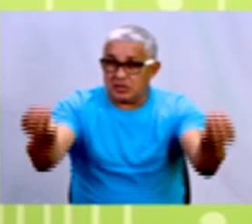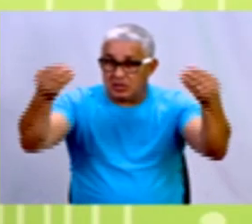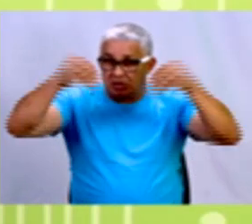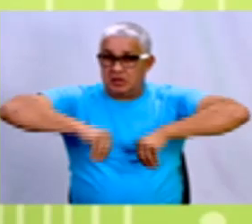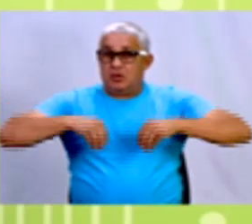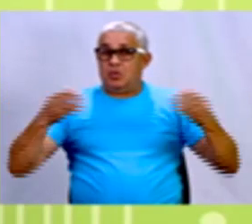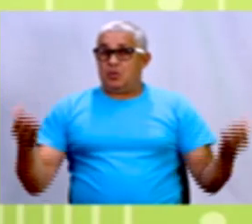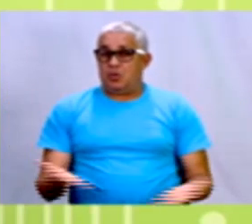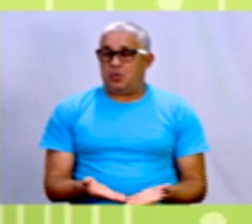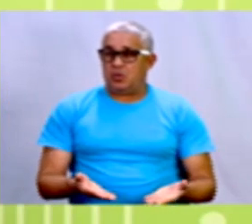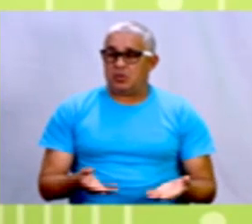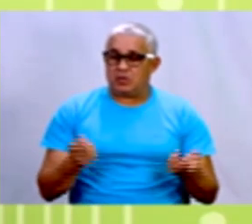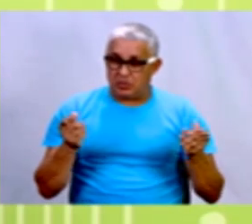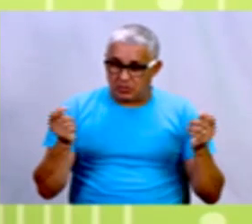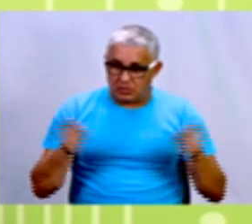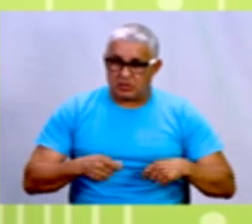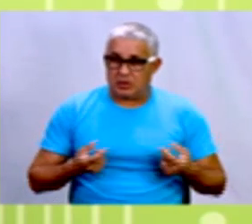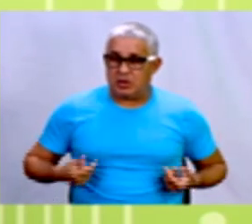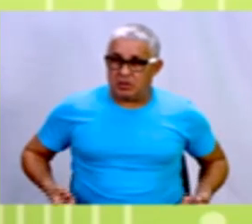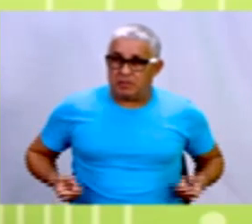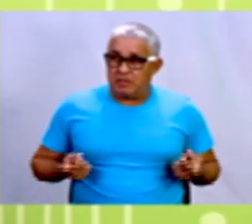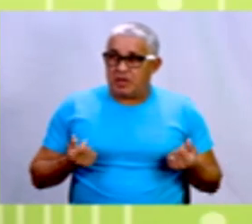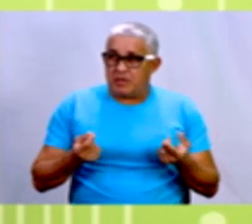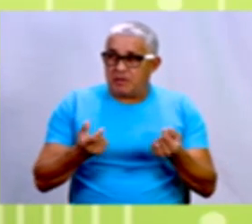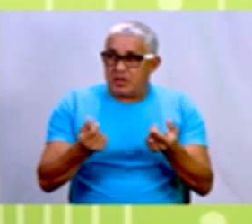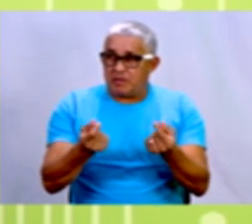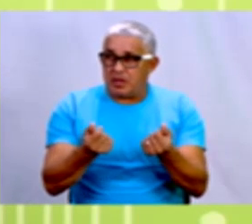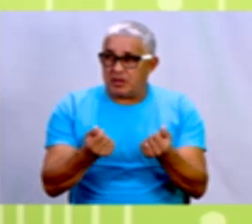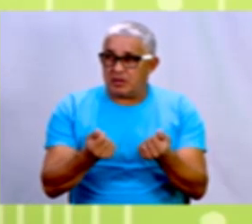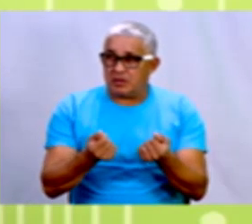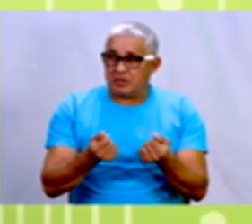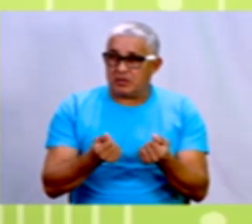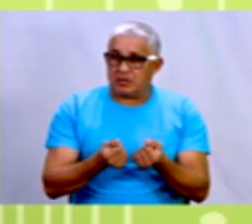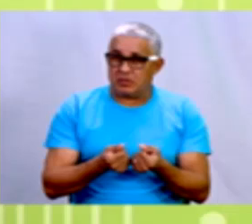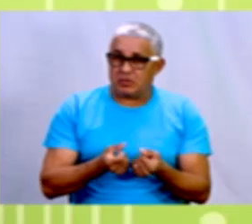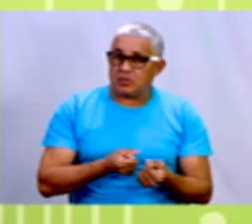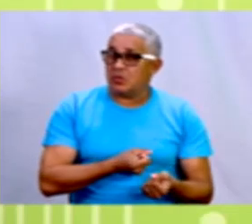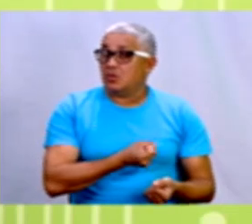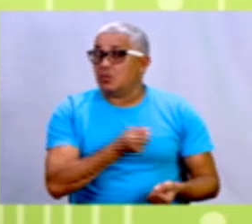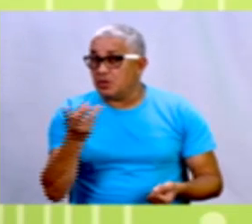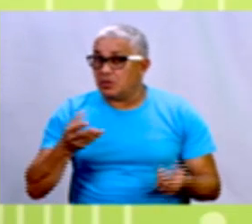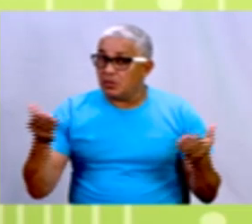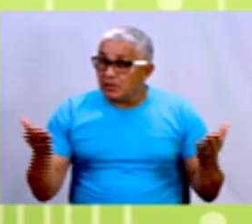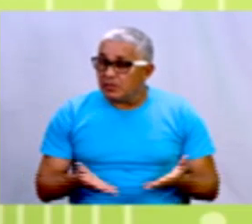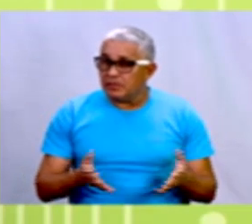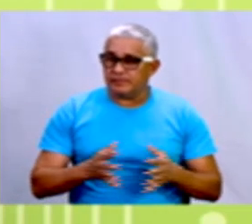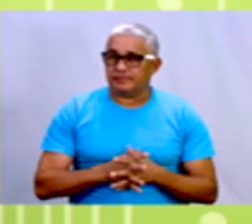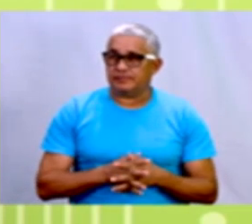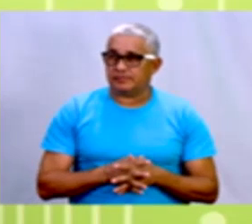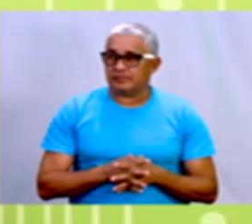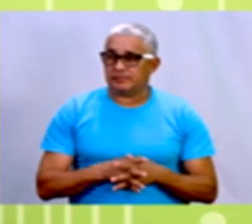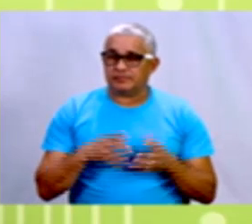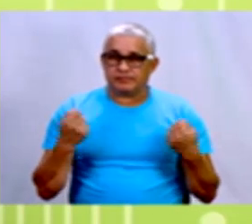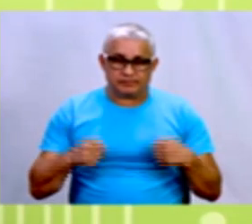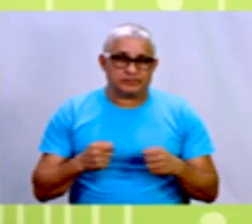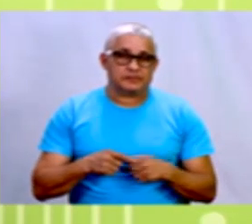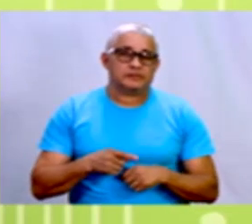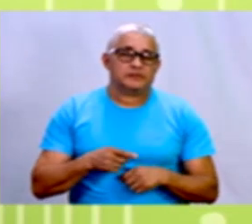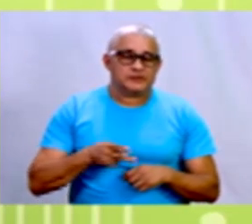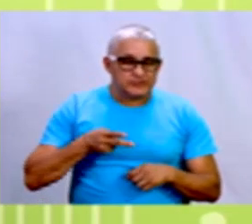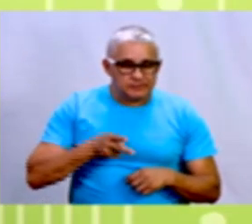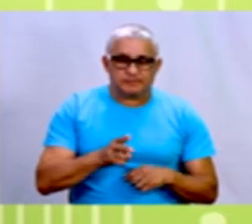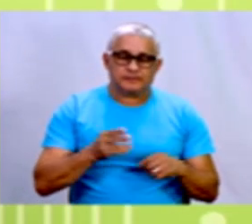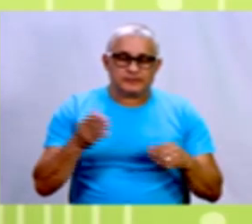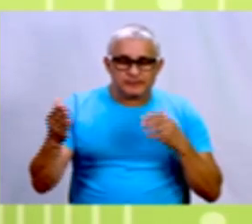pena eu tirar o dinheiro do bolso. Porque o dinheiro do bolso eu tô tirando quando? Hoje. Então, a gente tem que fazer toda essa